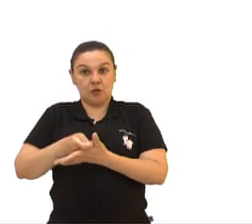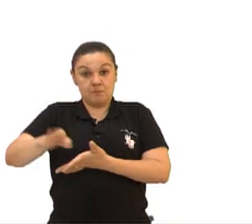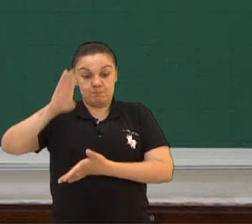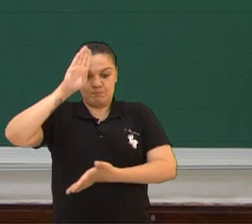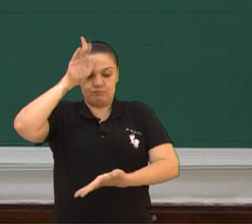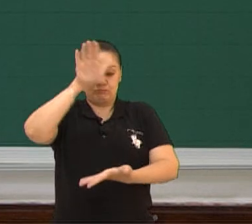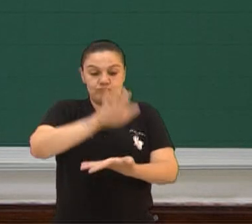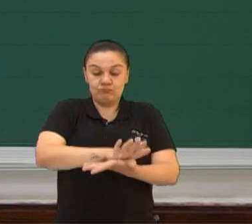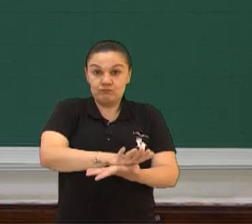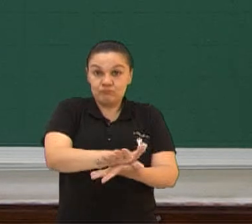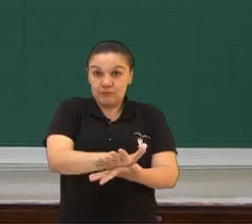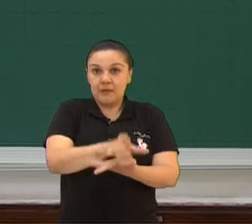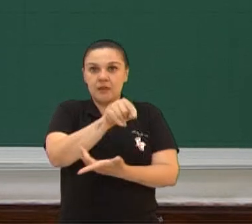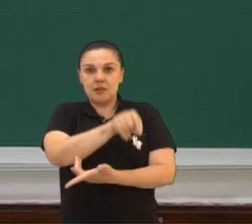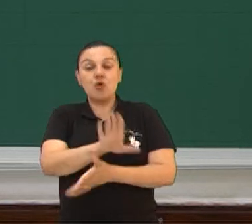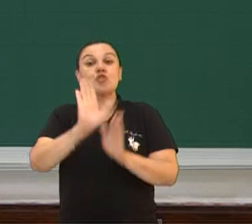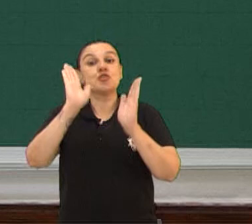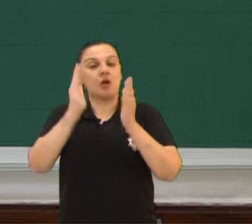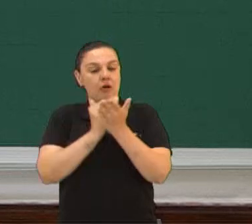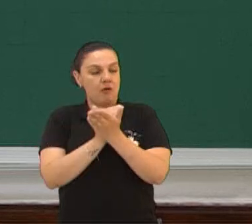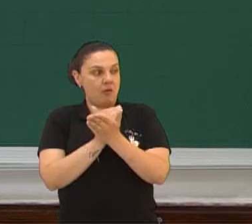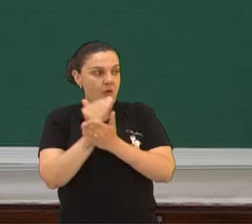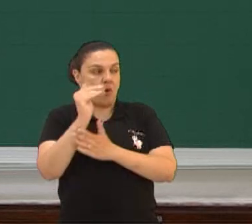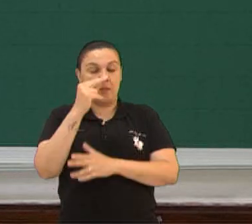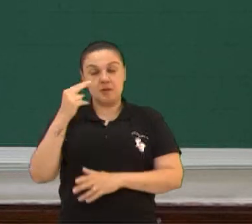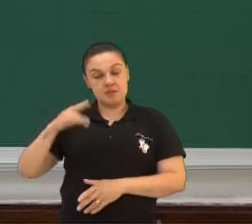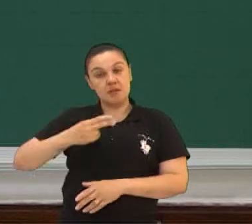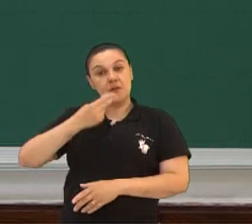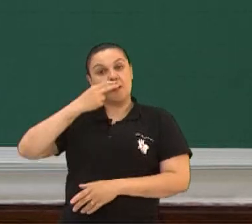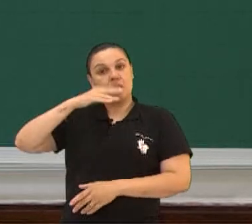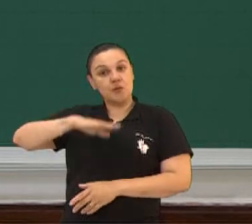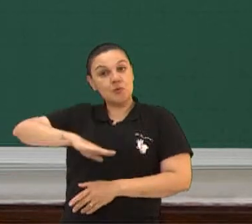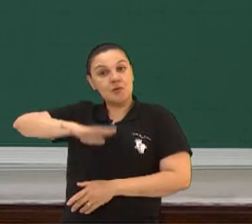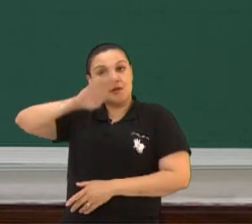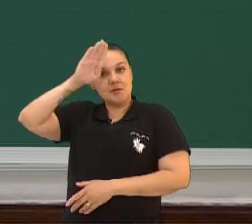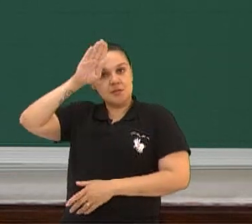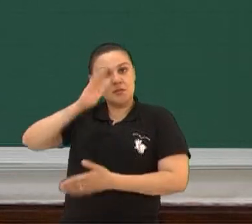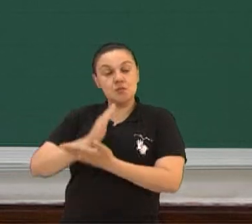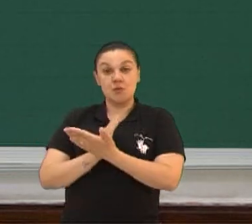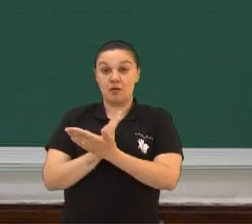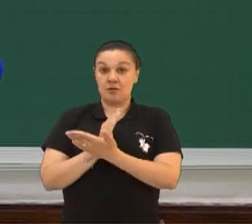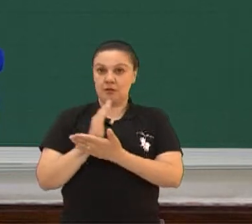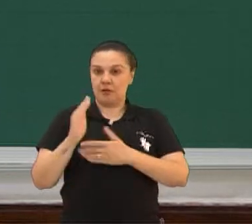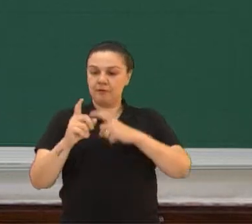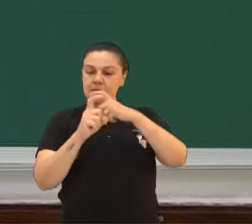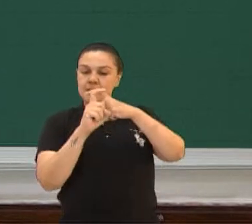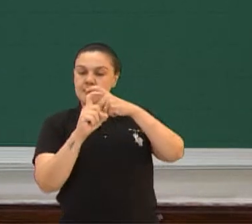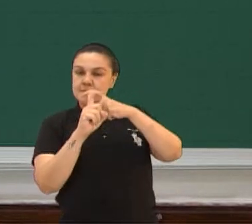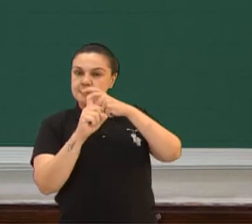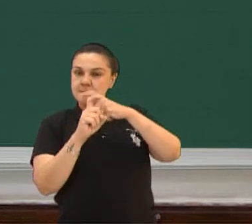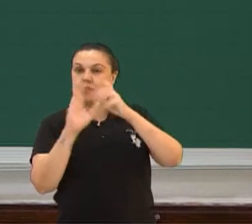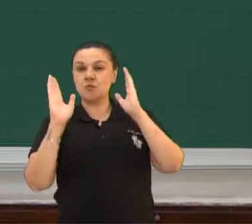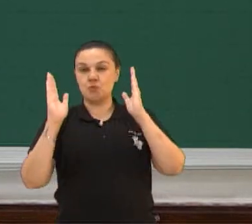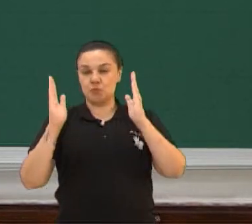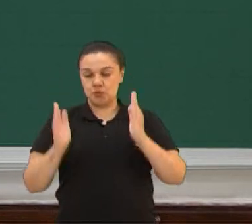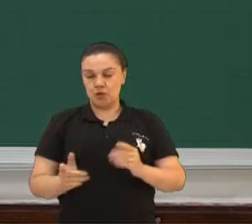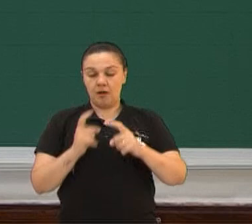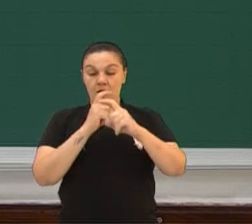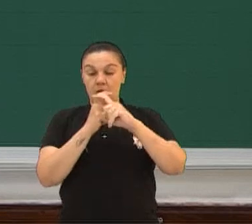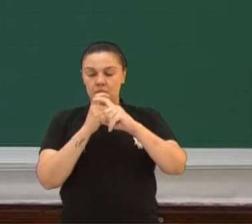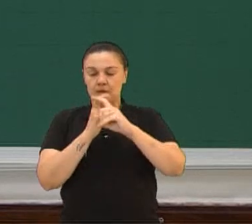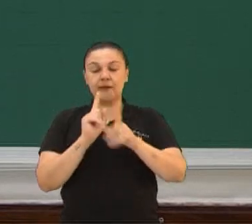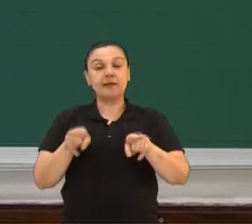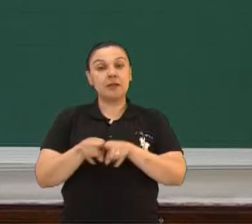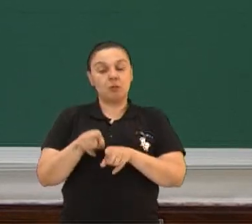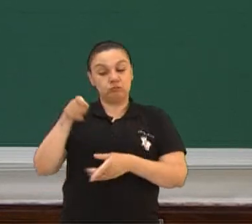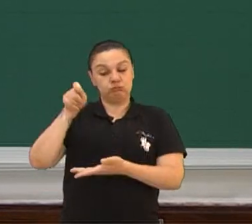regime nazista já estava em ascensão na Europa. Tá? Então o tema da autoridade e do